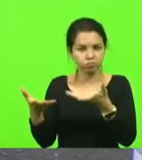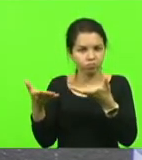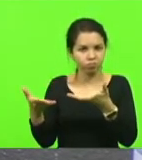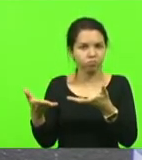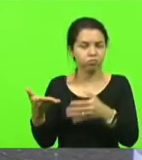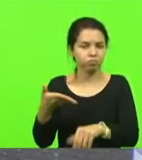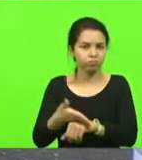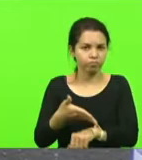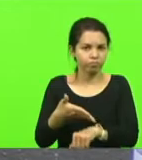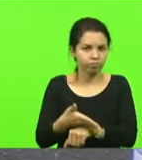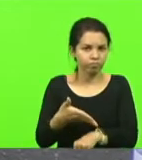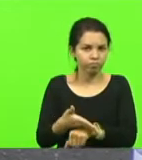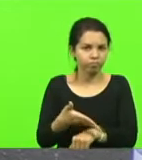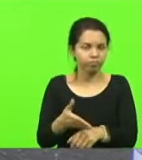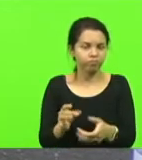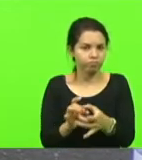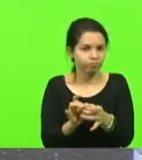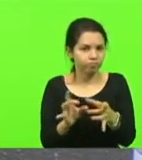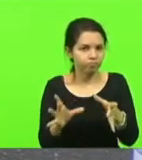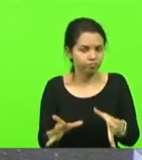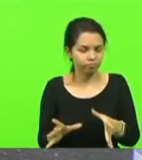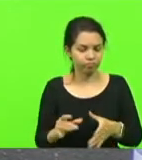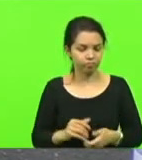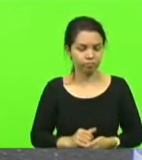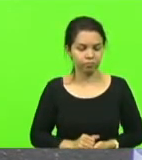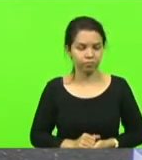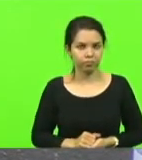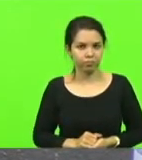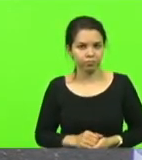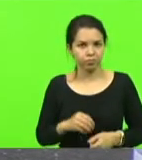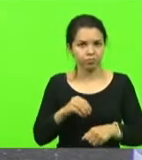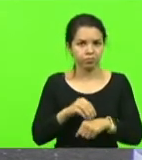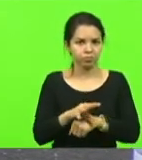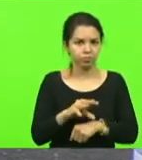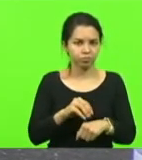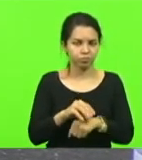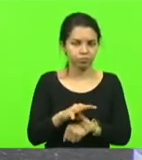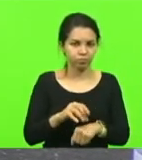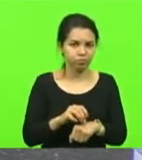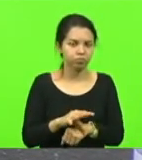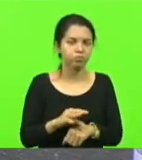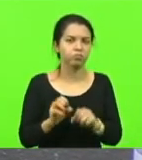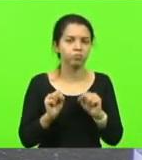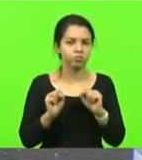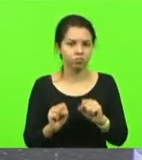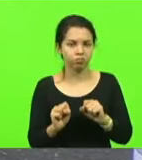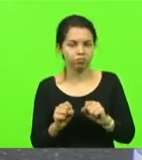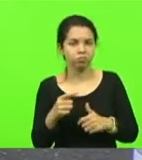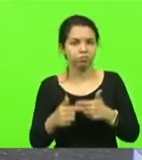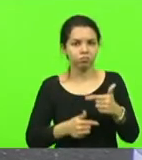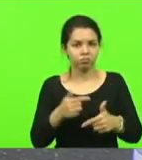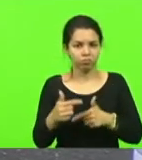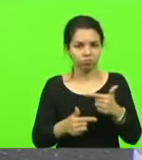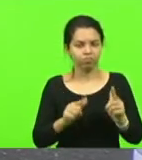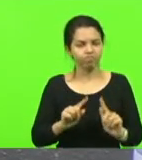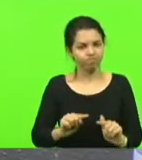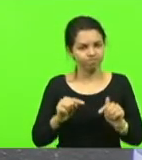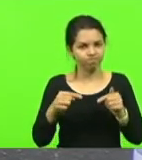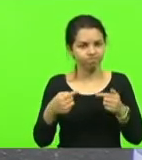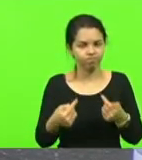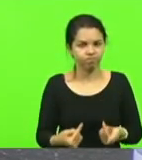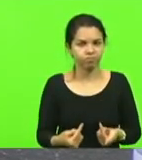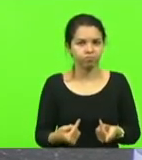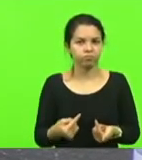oferecer as suas sugestões. Enfim, é um trabalho desafiador.